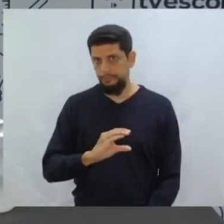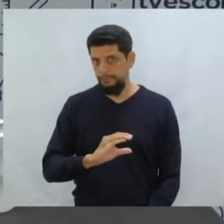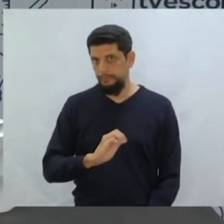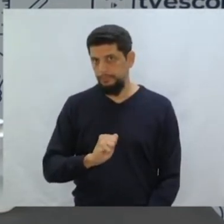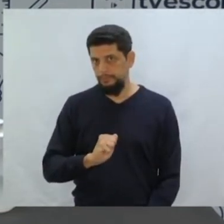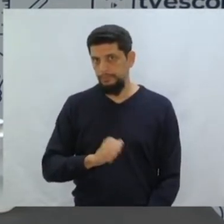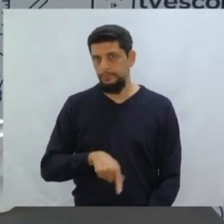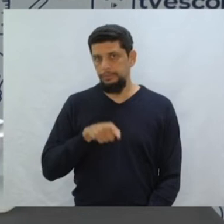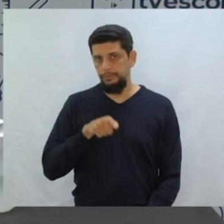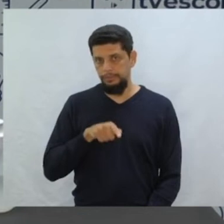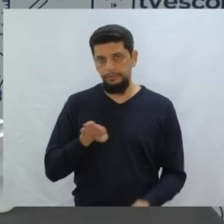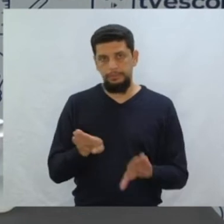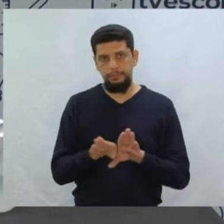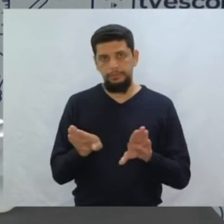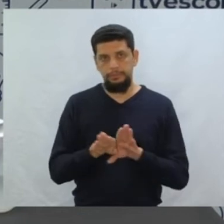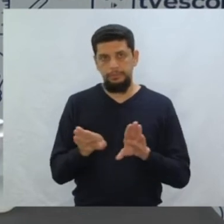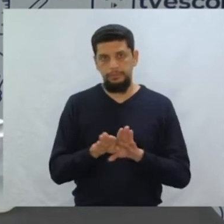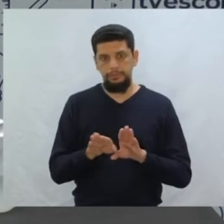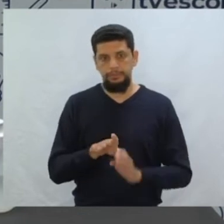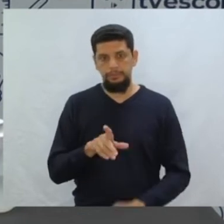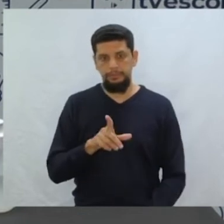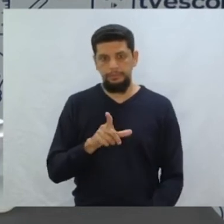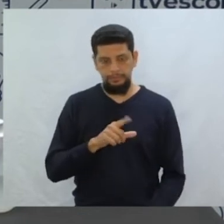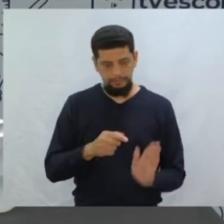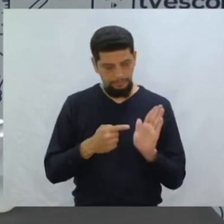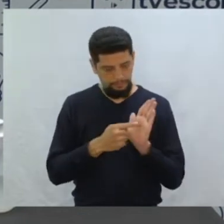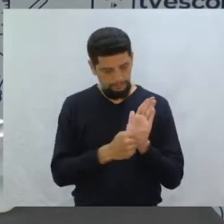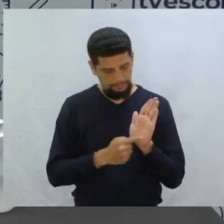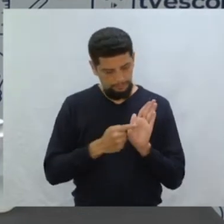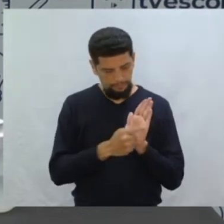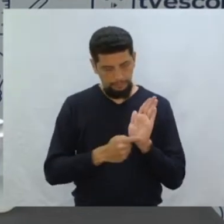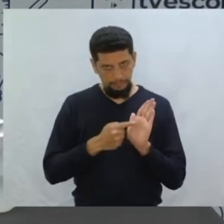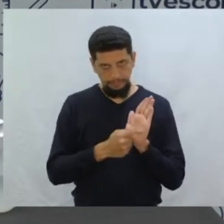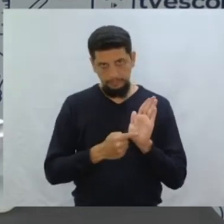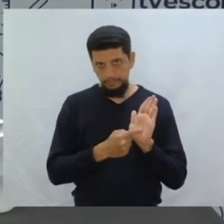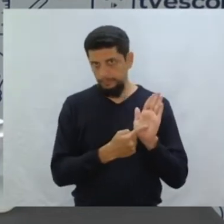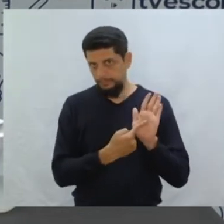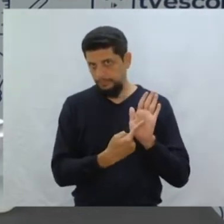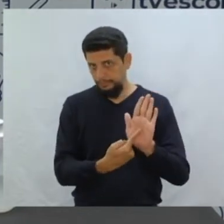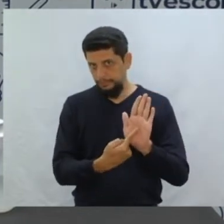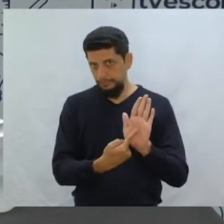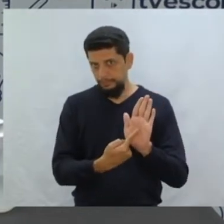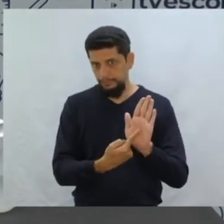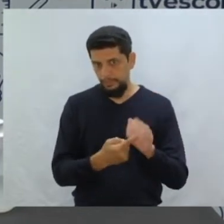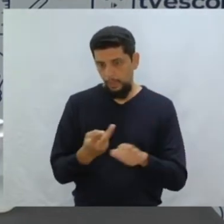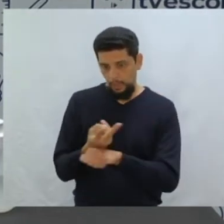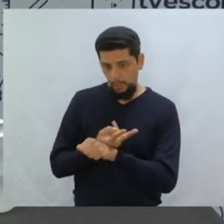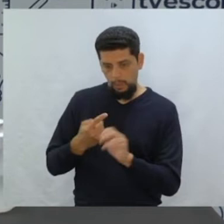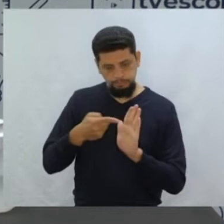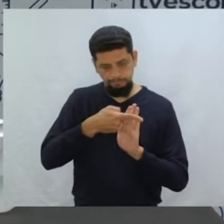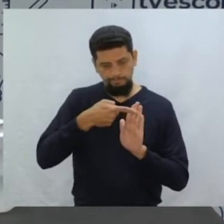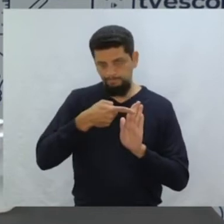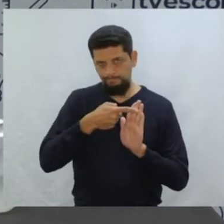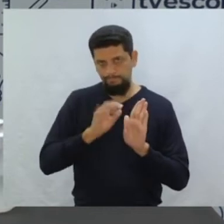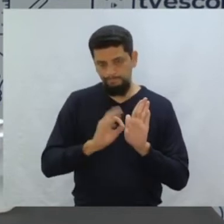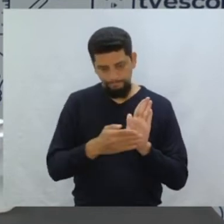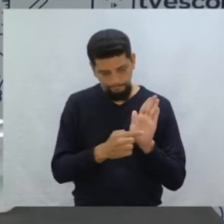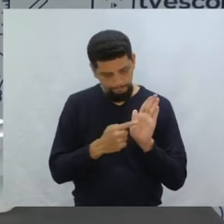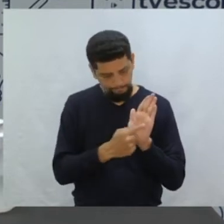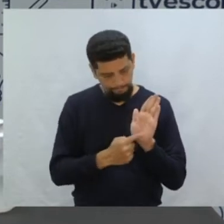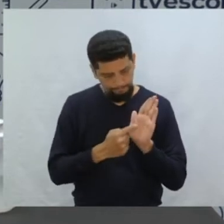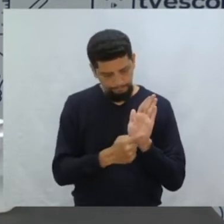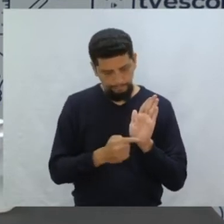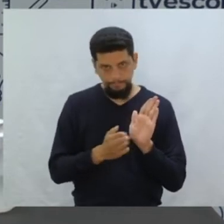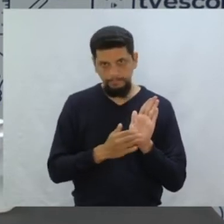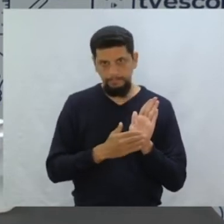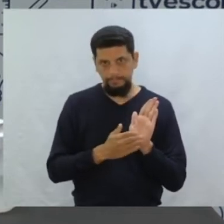só, para fazer uma bela receita. E ela também está bem aqui embaixo, tá? Então, não procure em cima, que